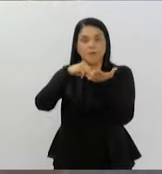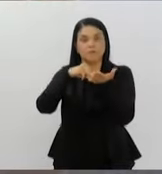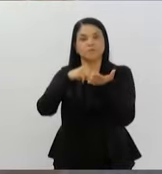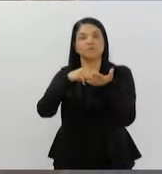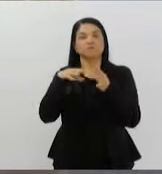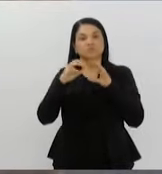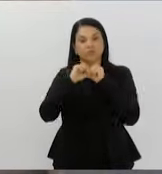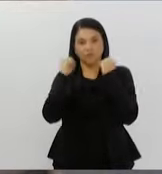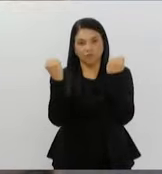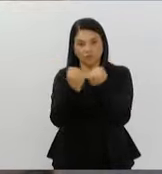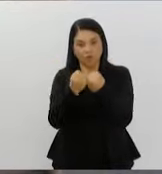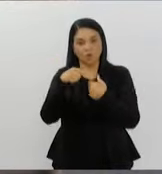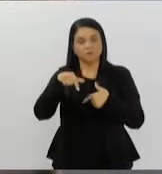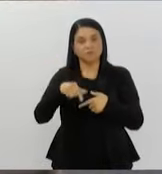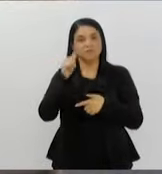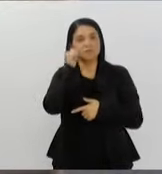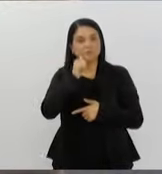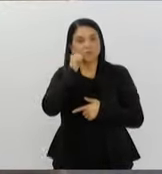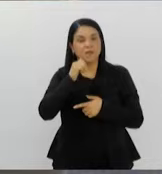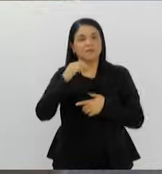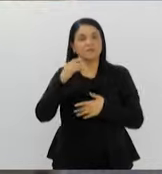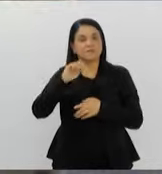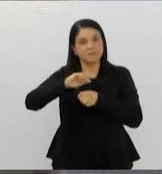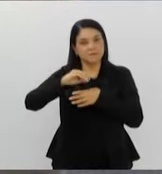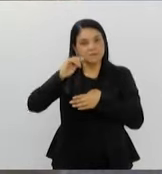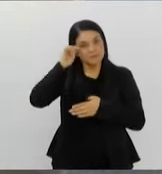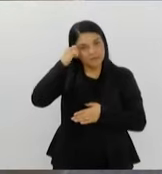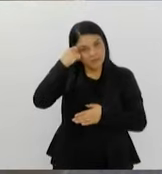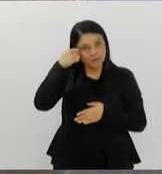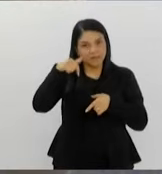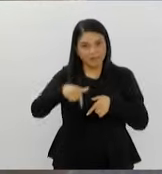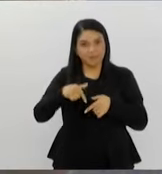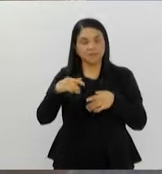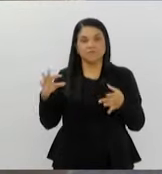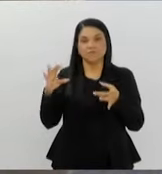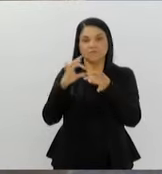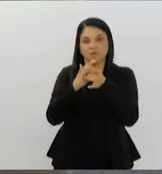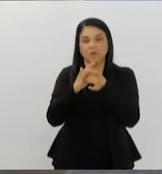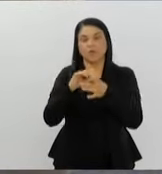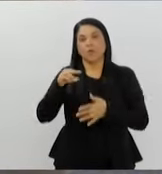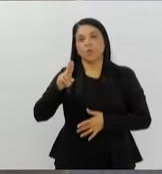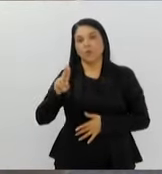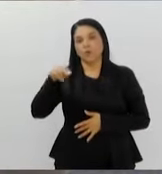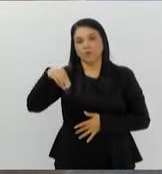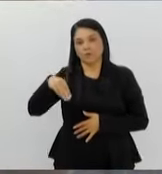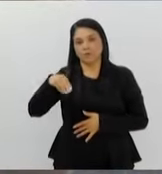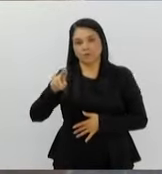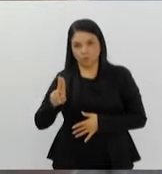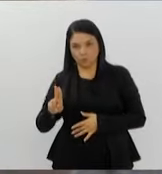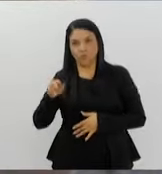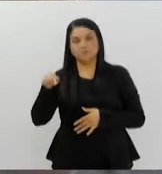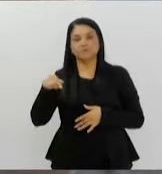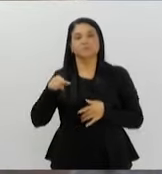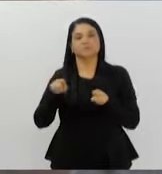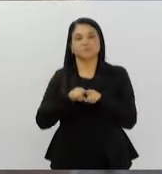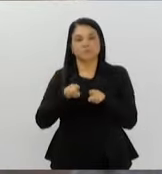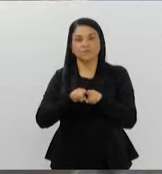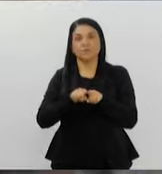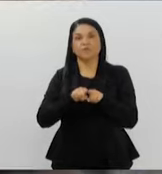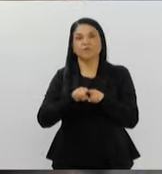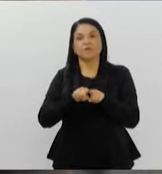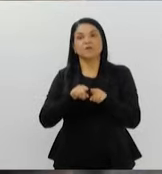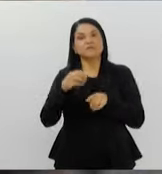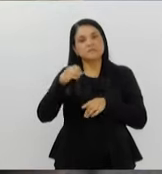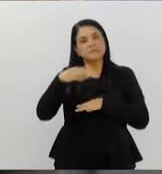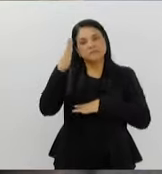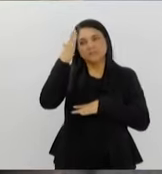dessa casa, uma militante filiada ao MNU, o Movimento Negro Unificado, e ela criou e passou toda a sua